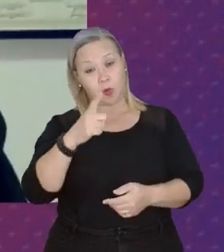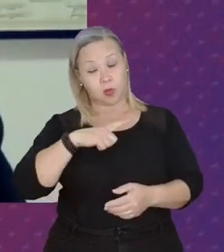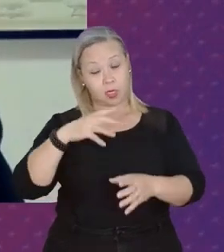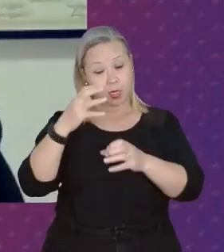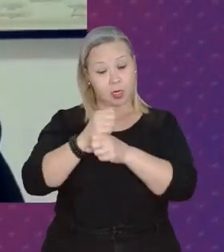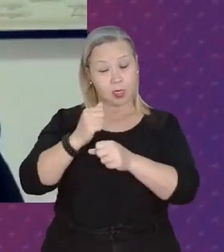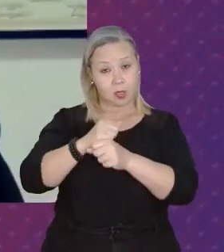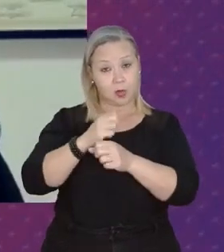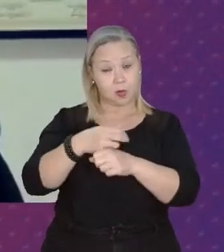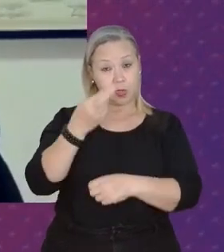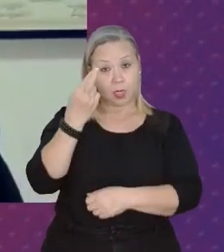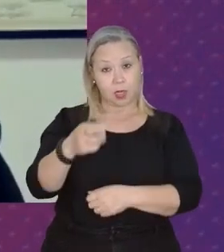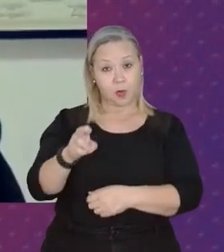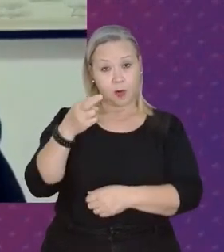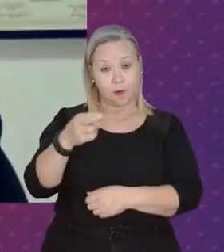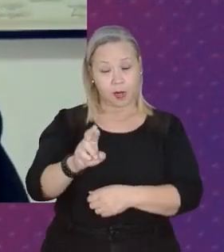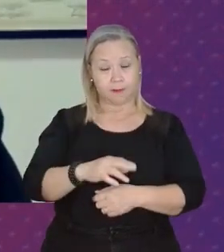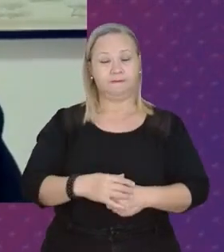reprovadas.